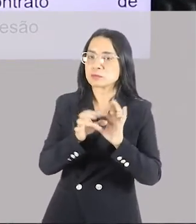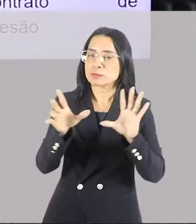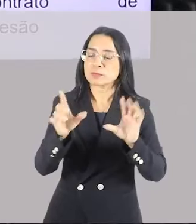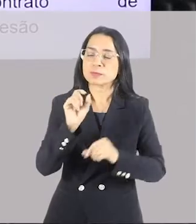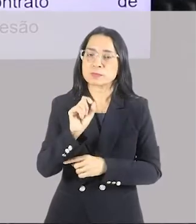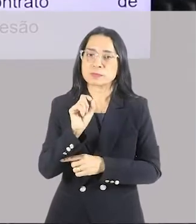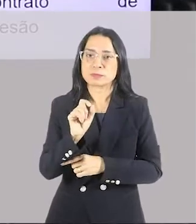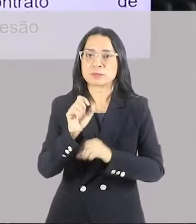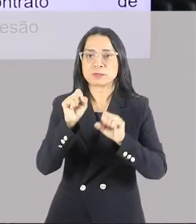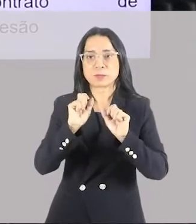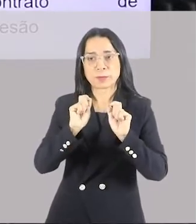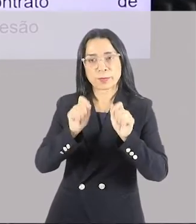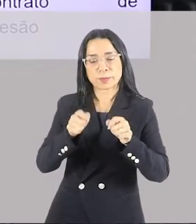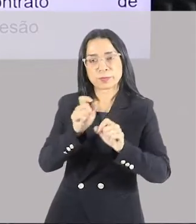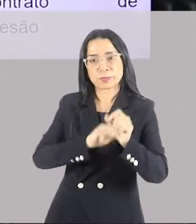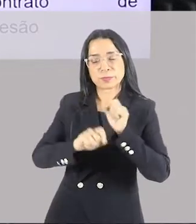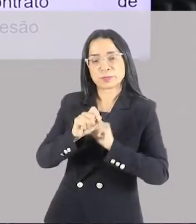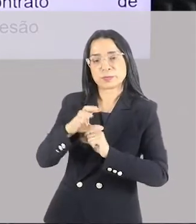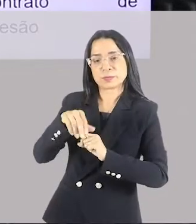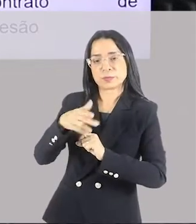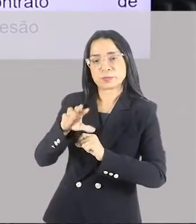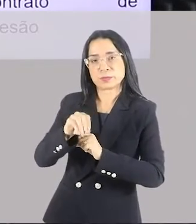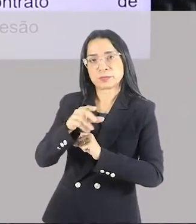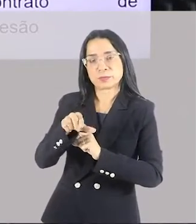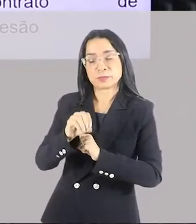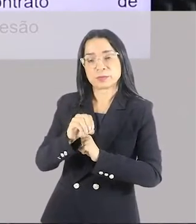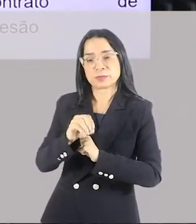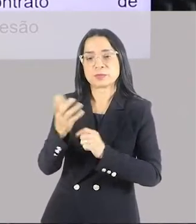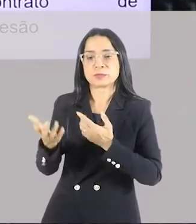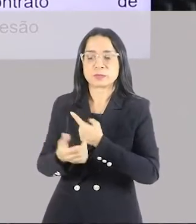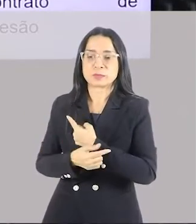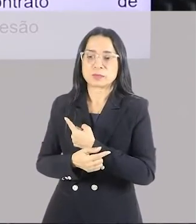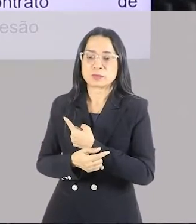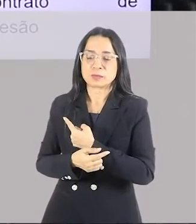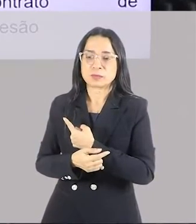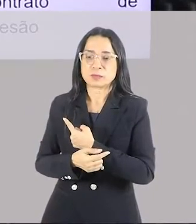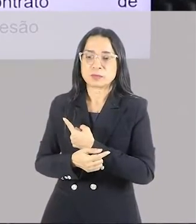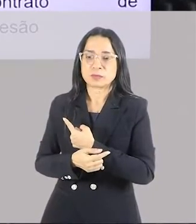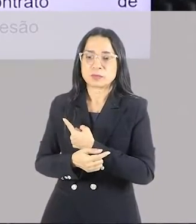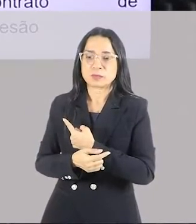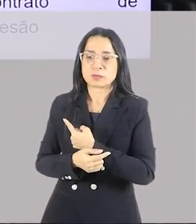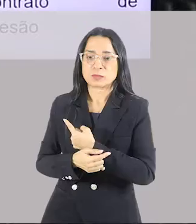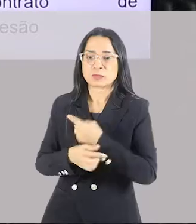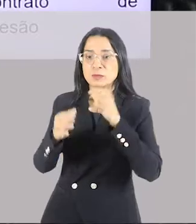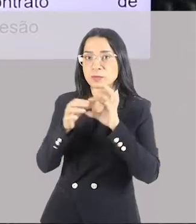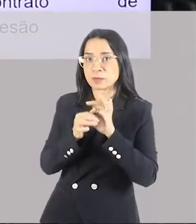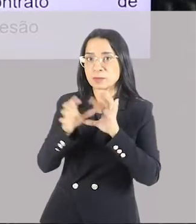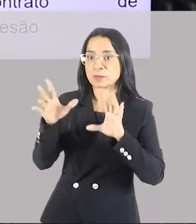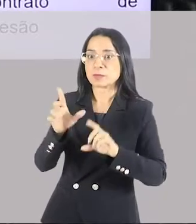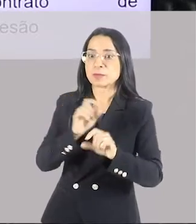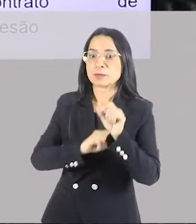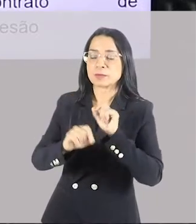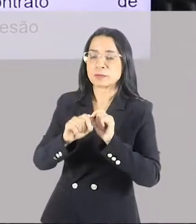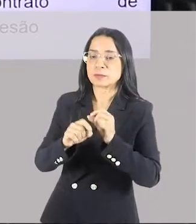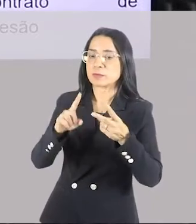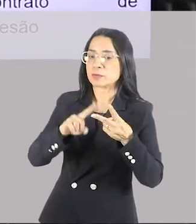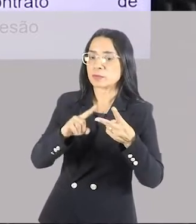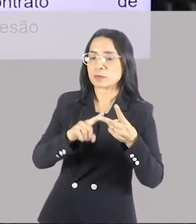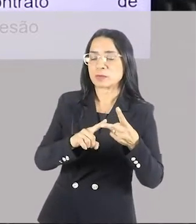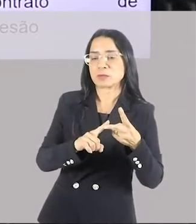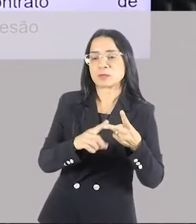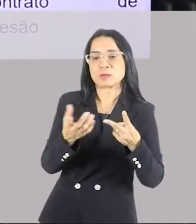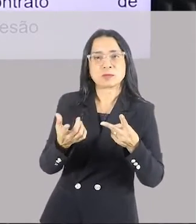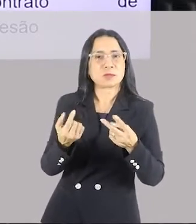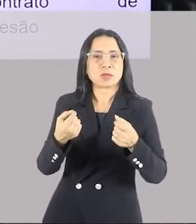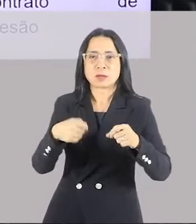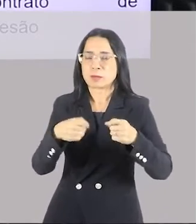isso, quando ela possibilitar essa concessão. Já no caso da permissão, ela dispensa a lei específica, ou seja,